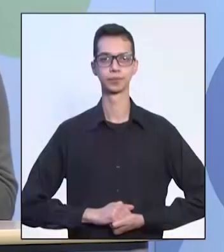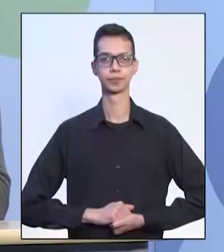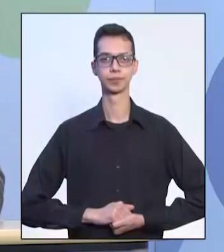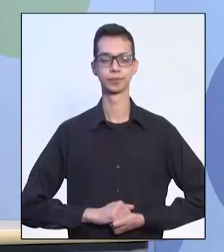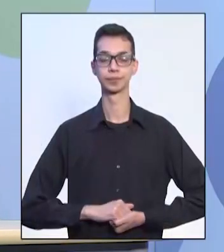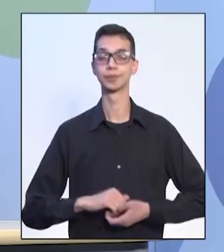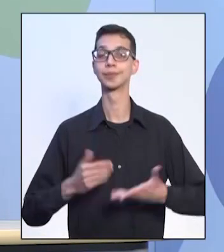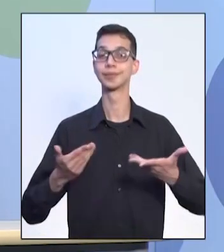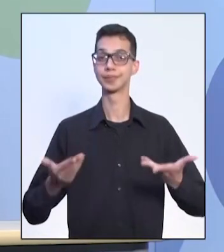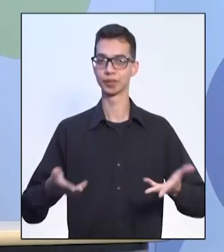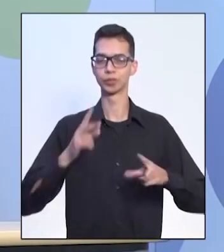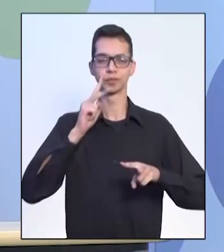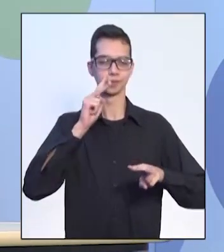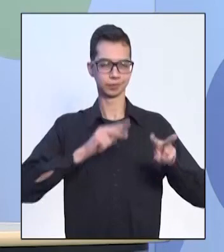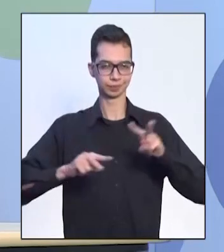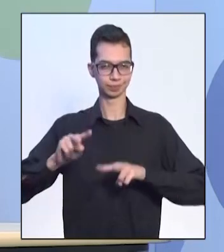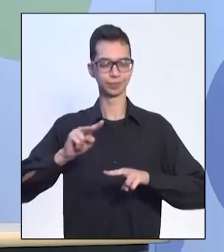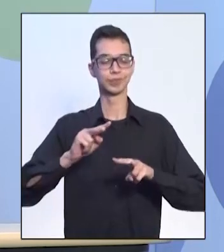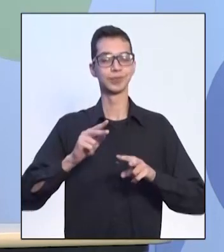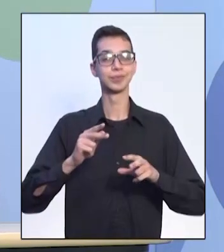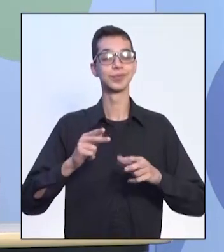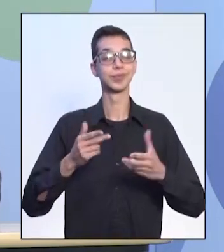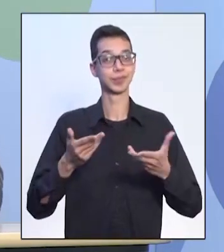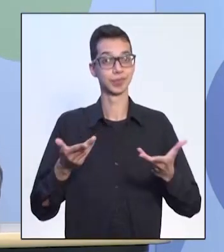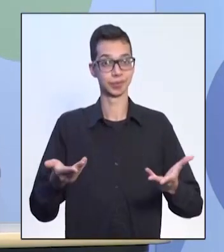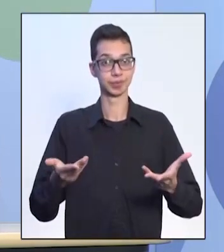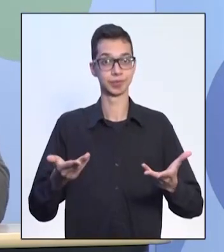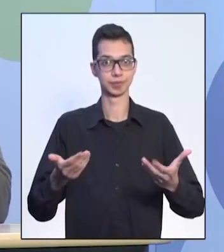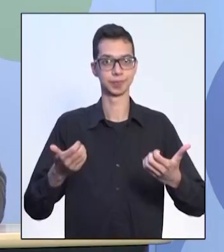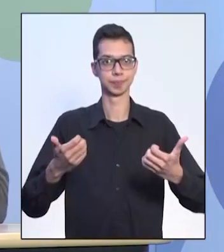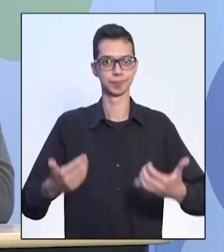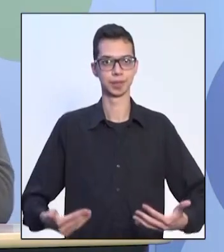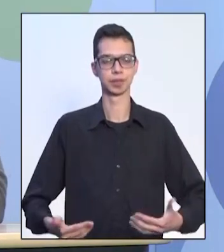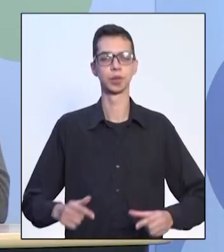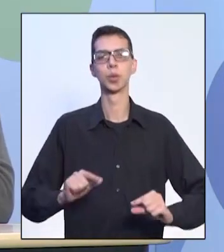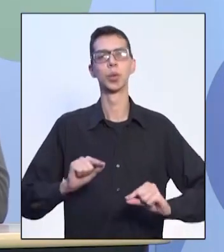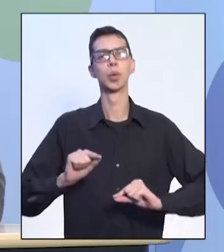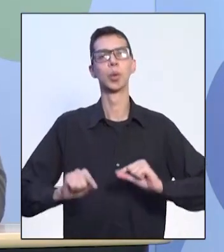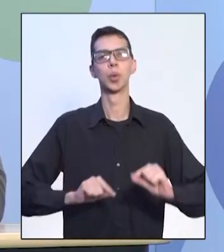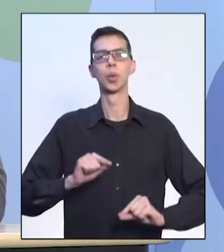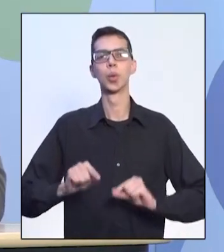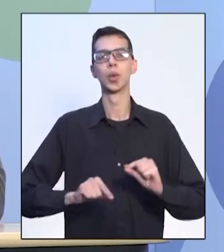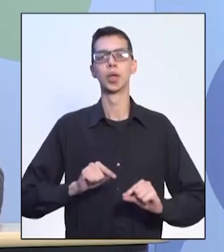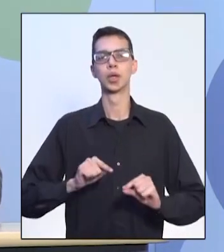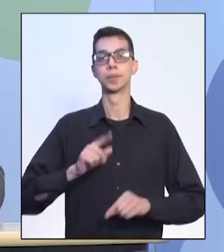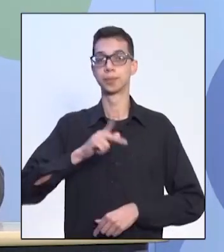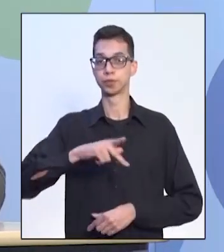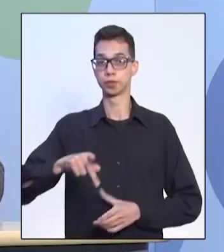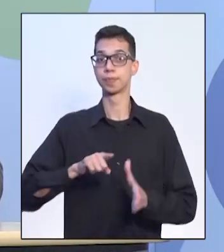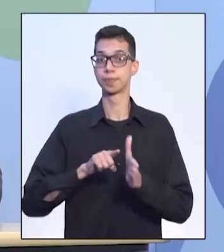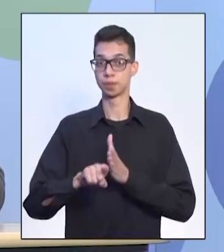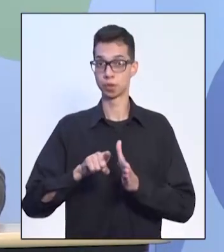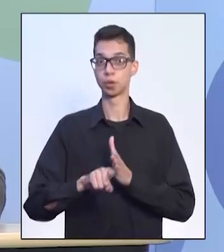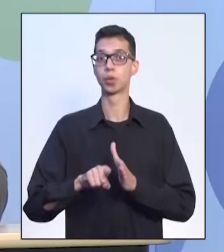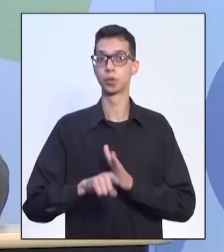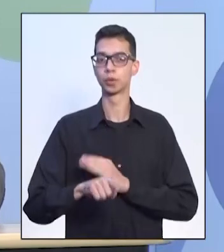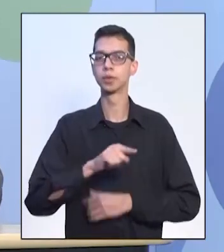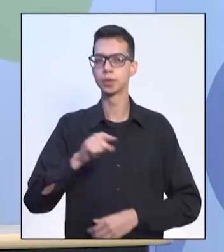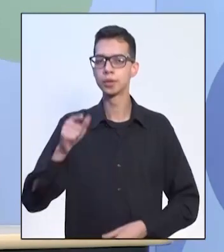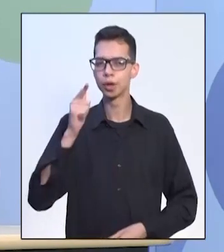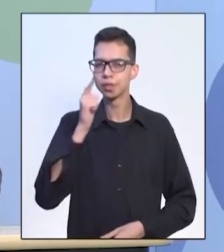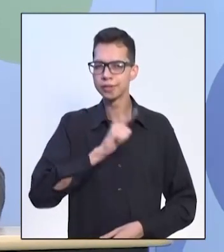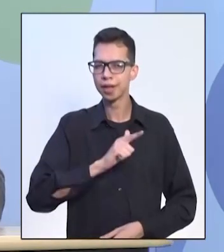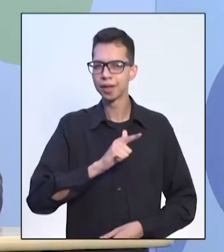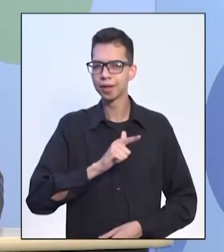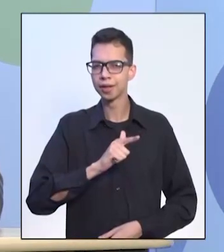Então, vejamos aqui juntos, pessoal. Mediante a pergunta que o professor fez, se vocês conseguem